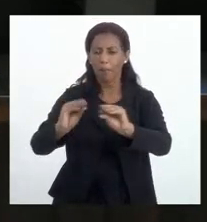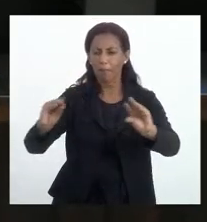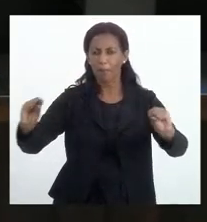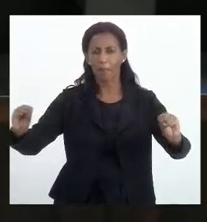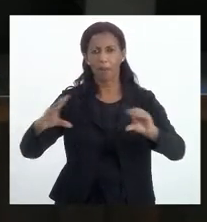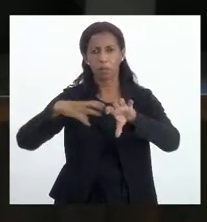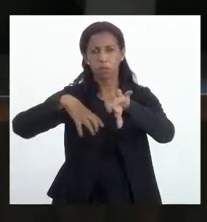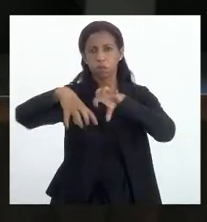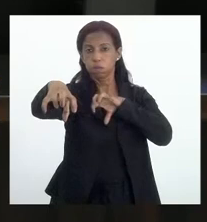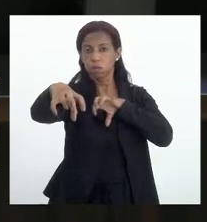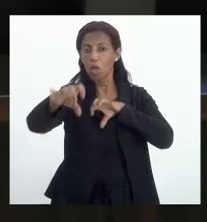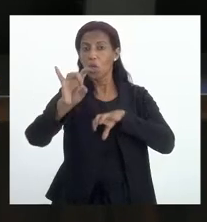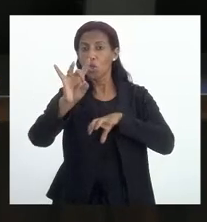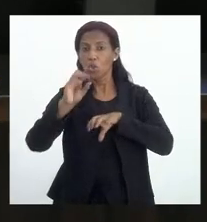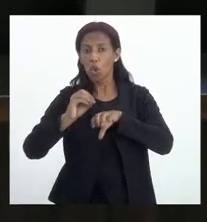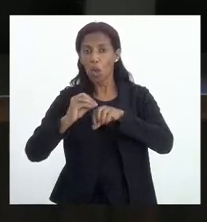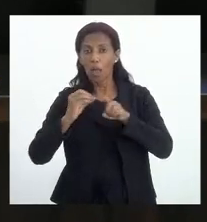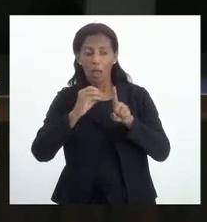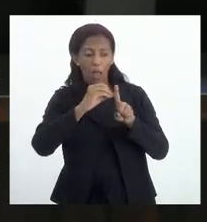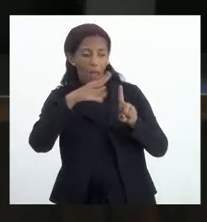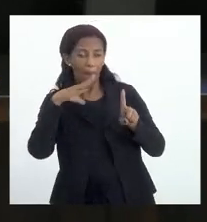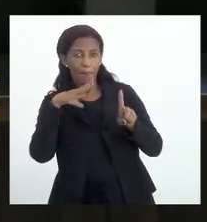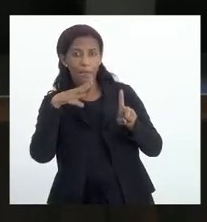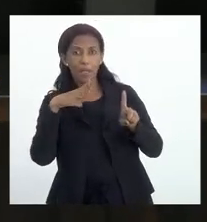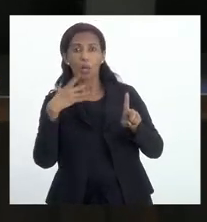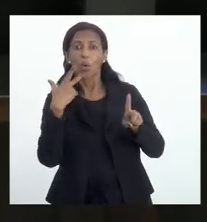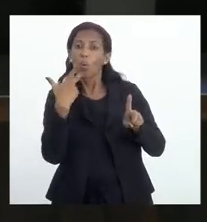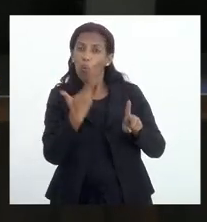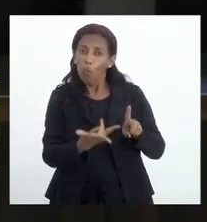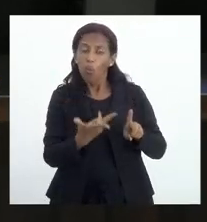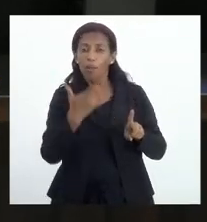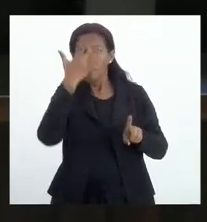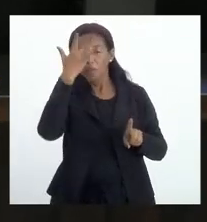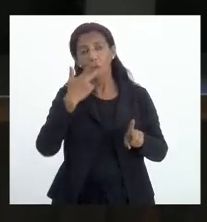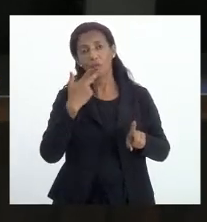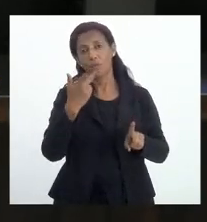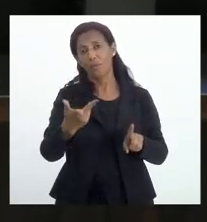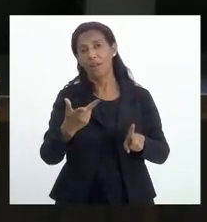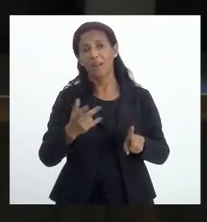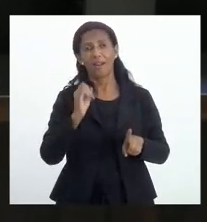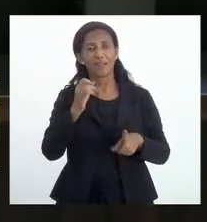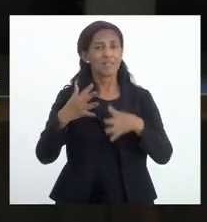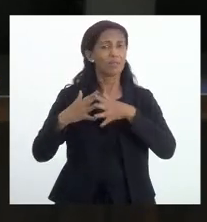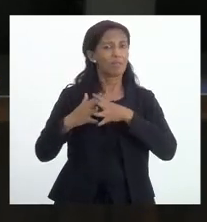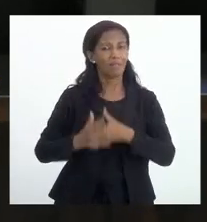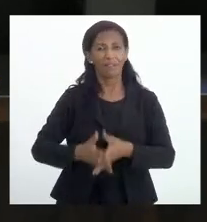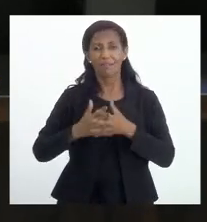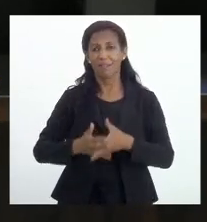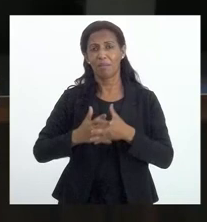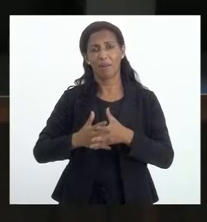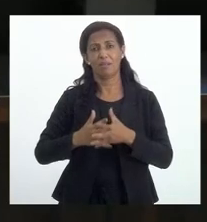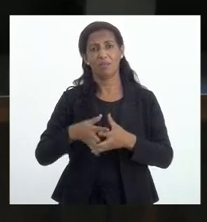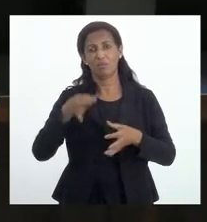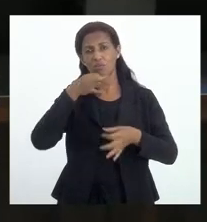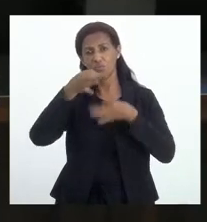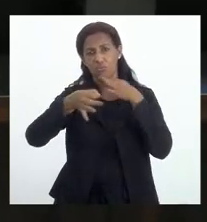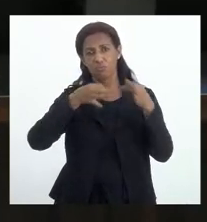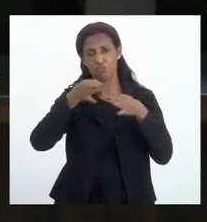remoto, só abrir quando a gente abrir para a pessoa falar. Senão a gente vai estar toda hora com interferência.